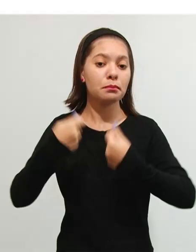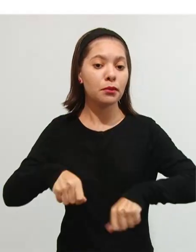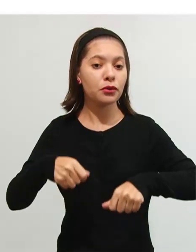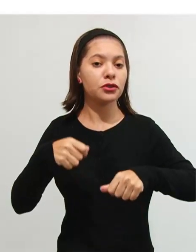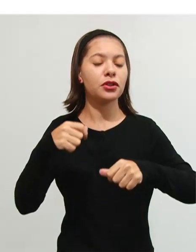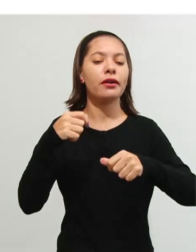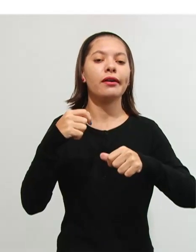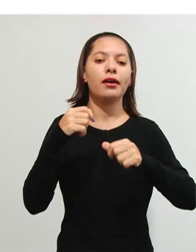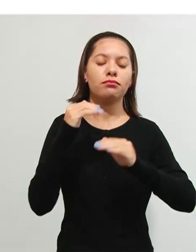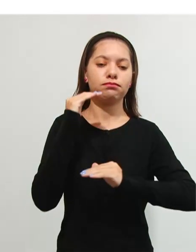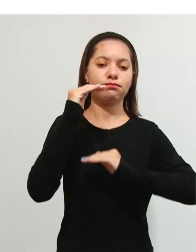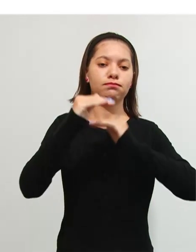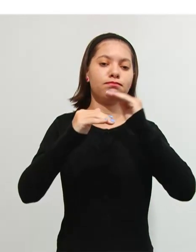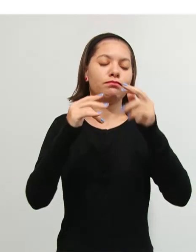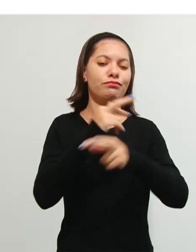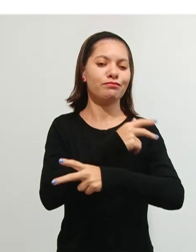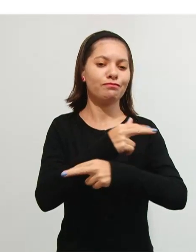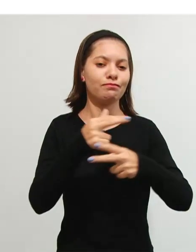ferramentas que